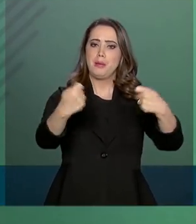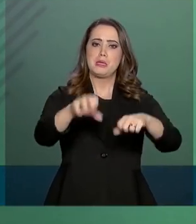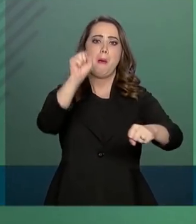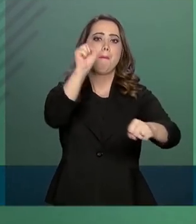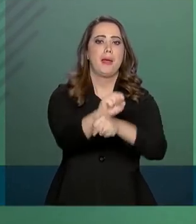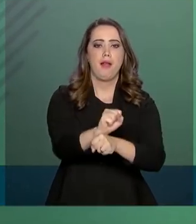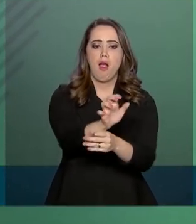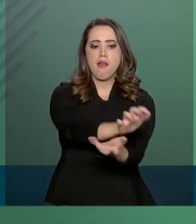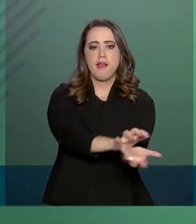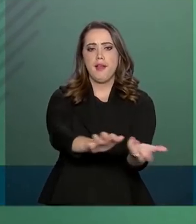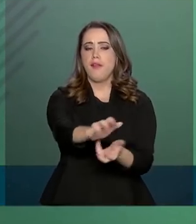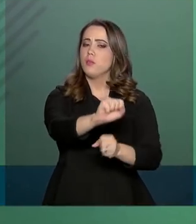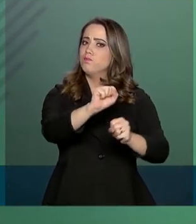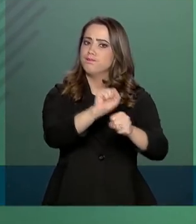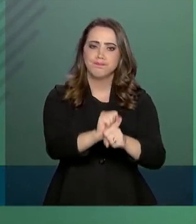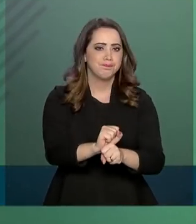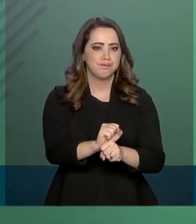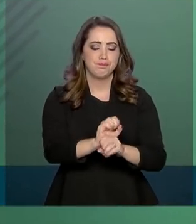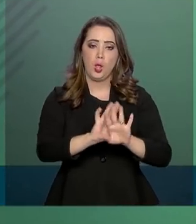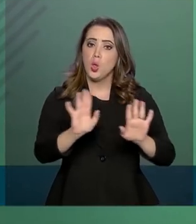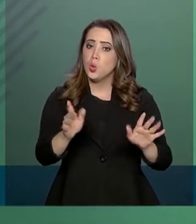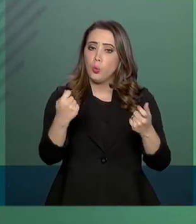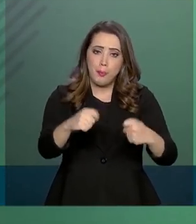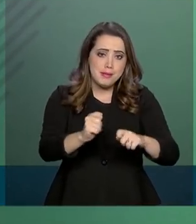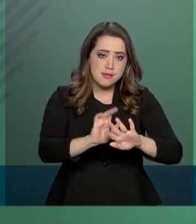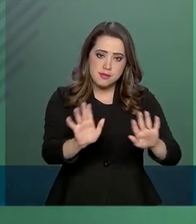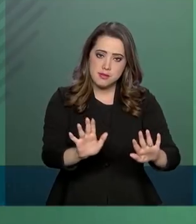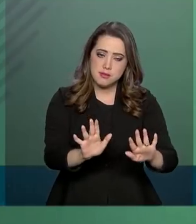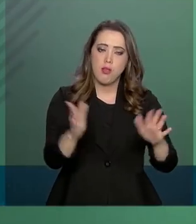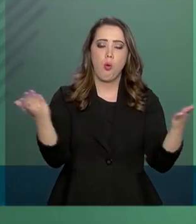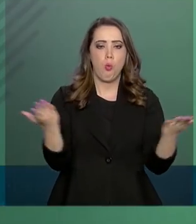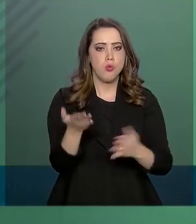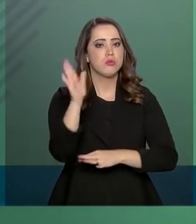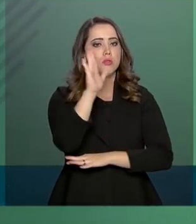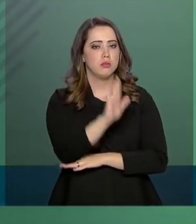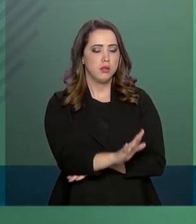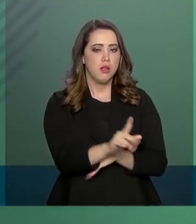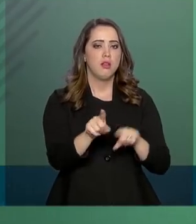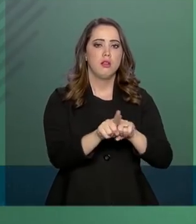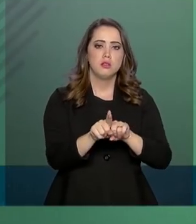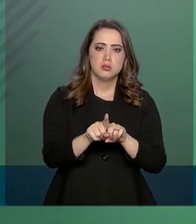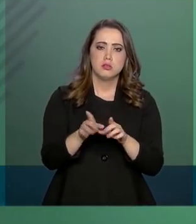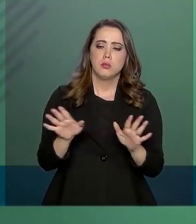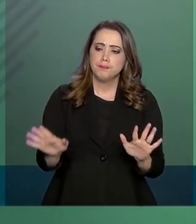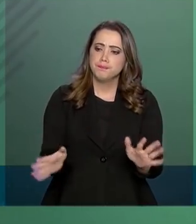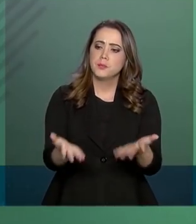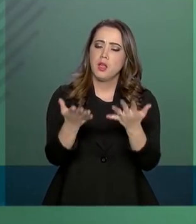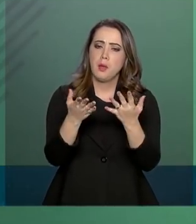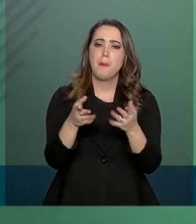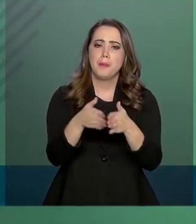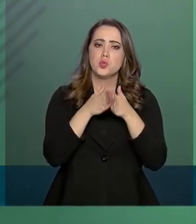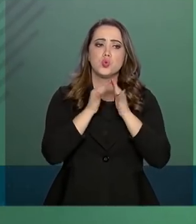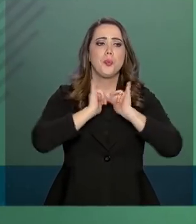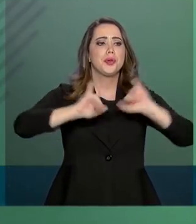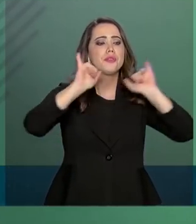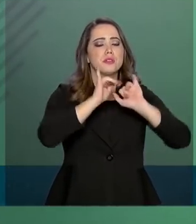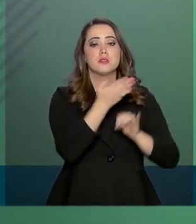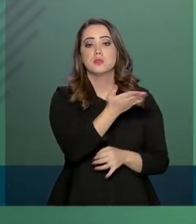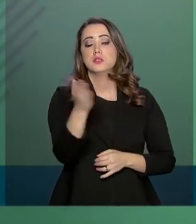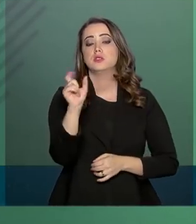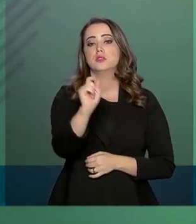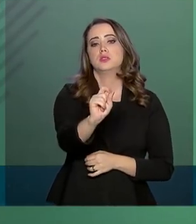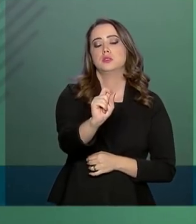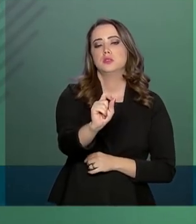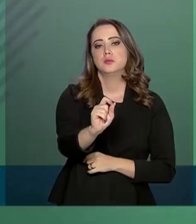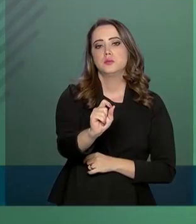paralisação ele inclusive hoje à tarde me estimulou a comentar liz sobre